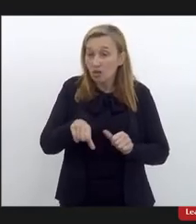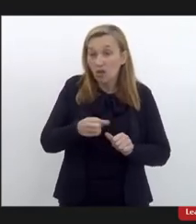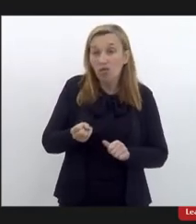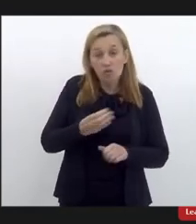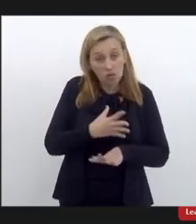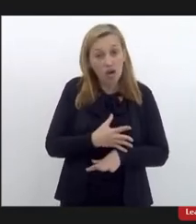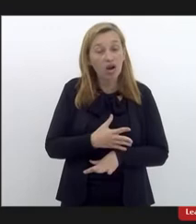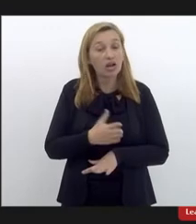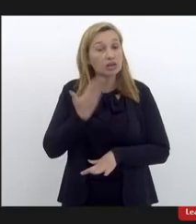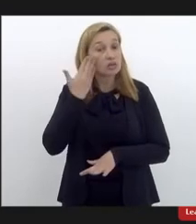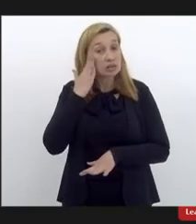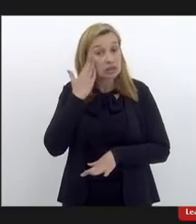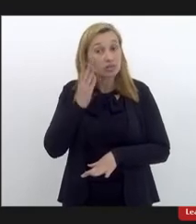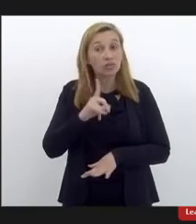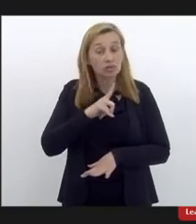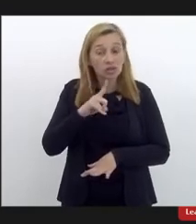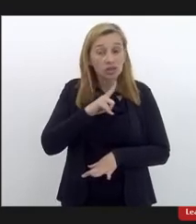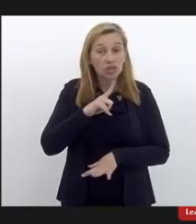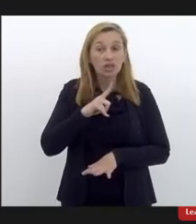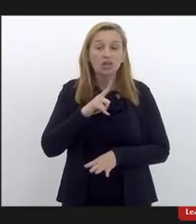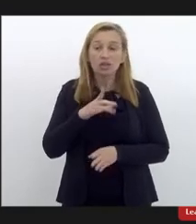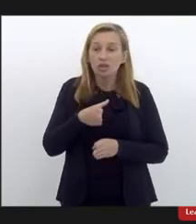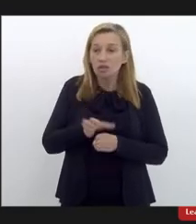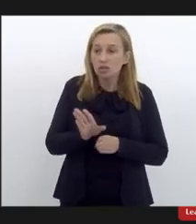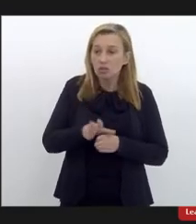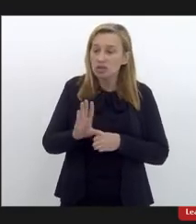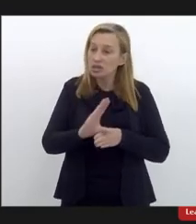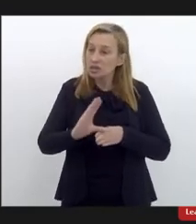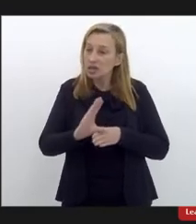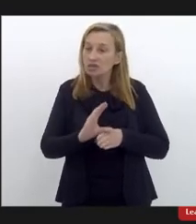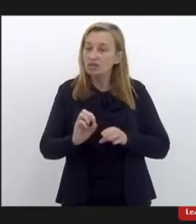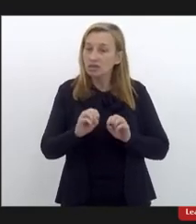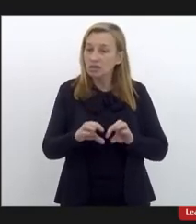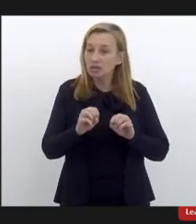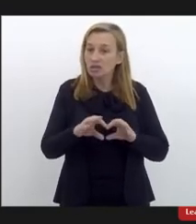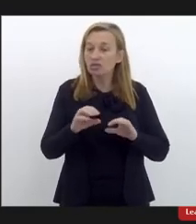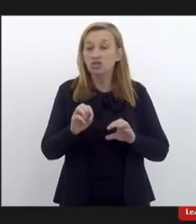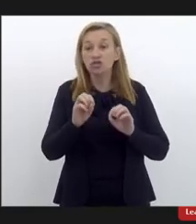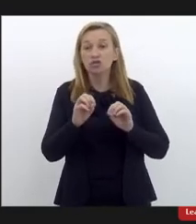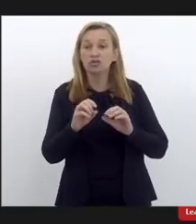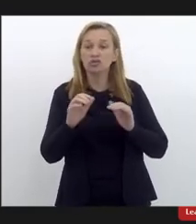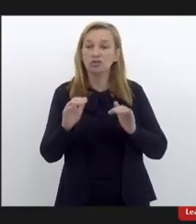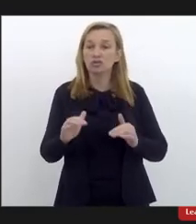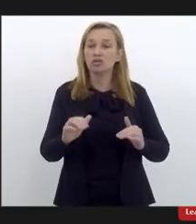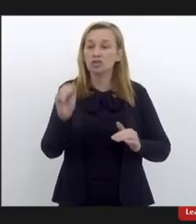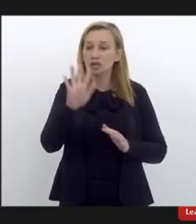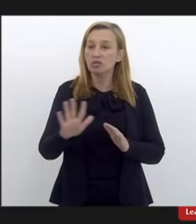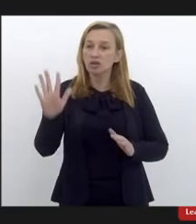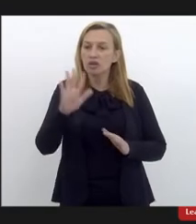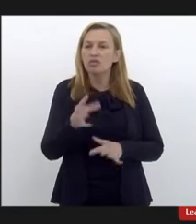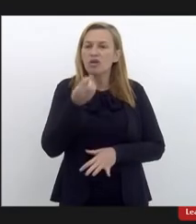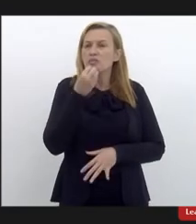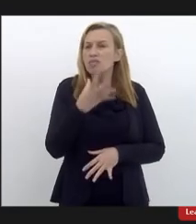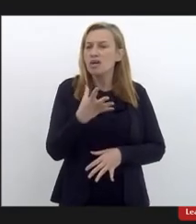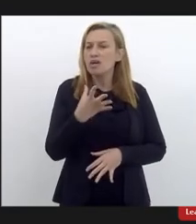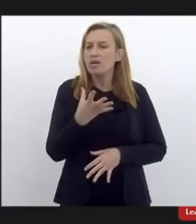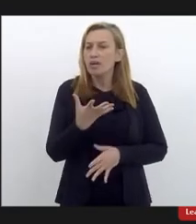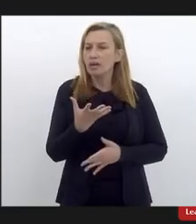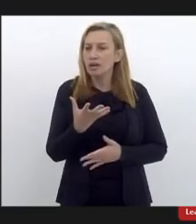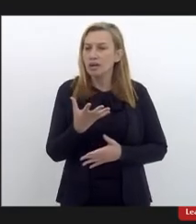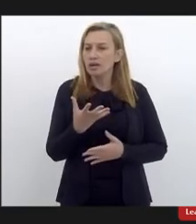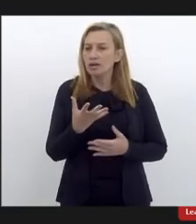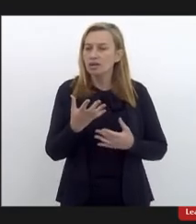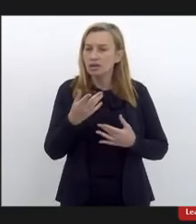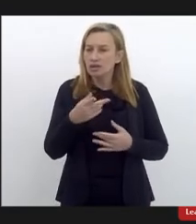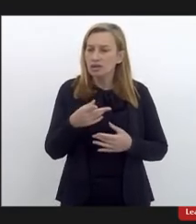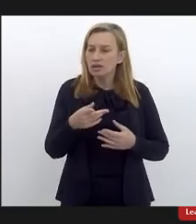esse entendimento, que é orientado, inclusive, pelo Conselho Nacional de Educação, e isso foi muito bem